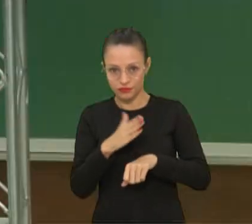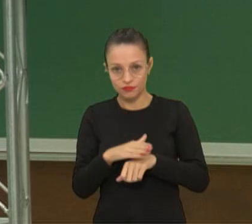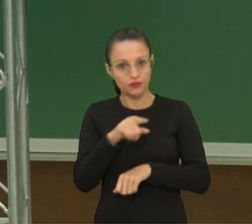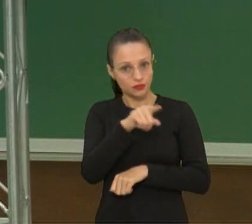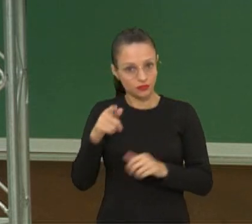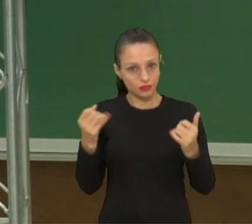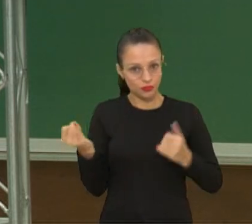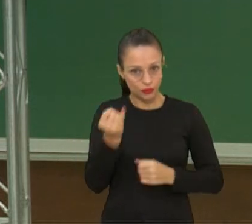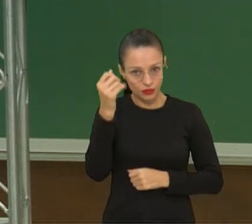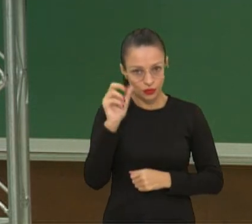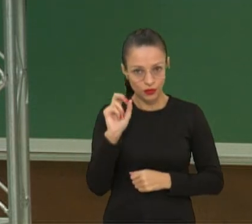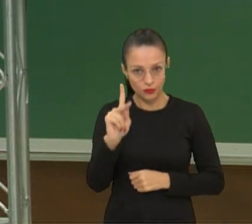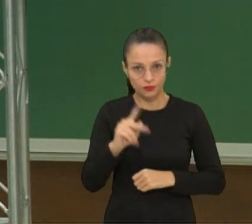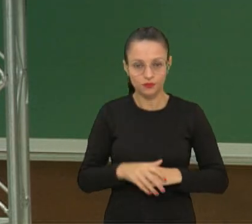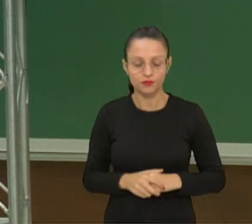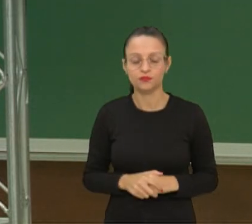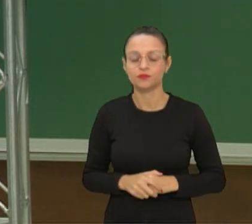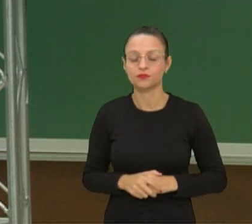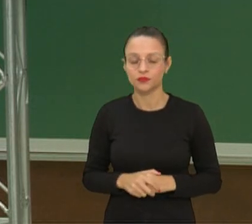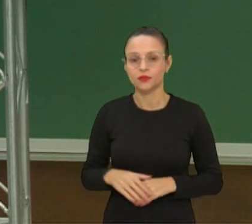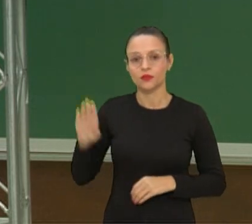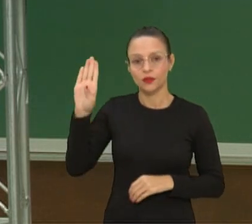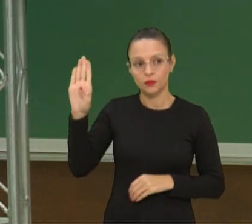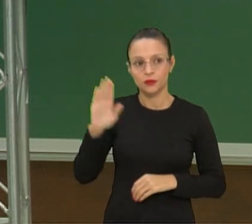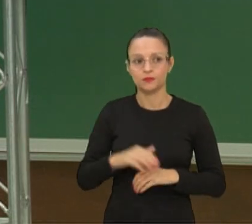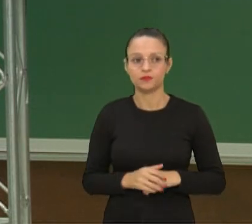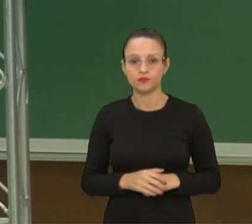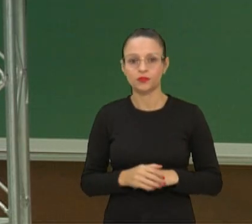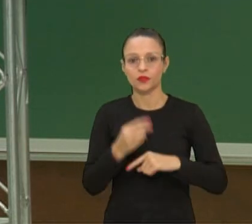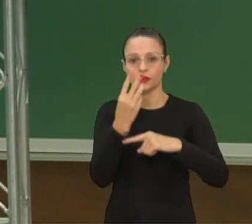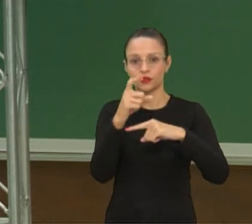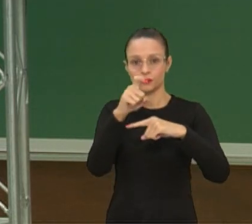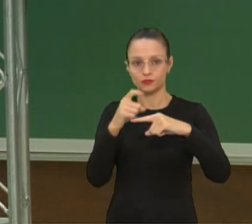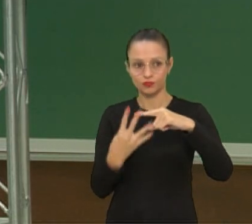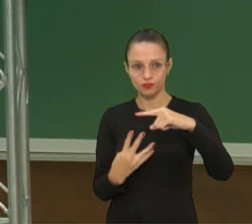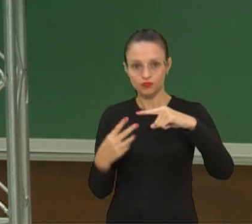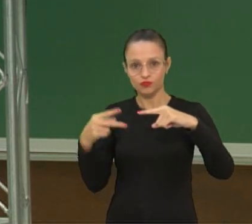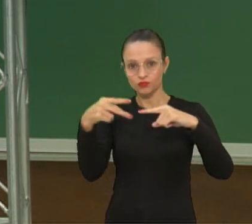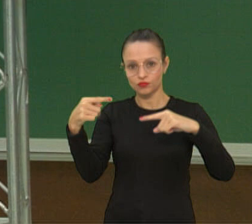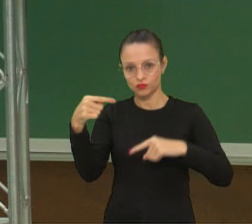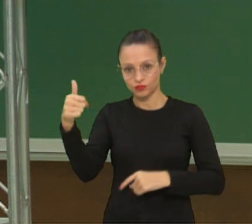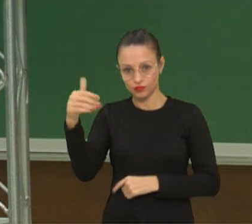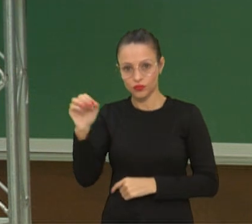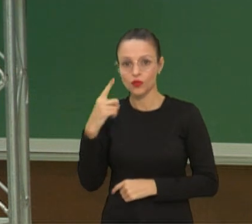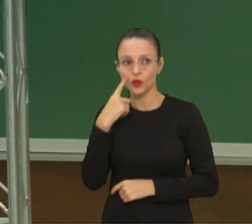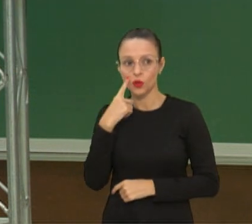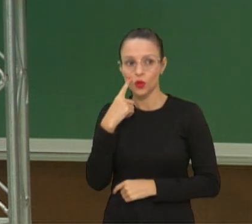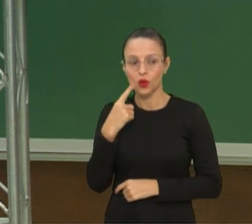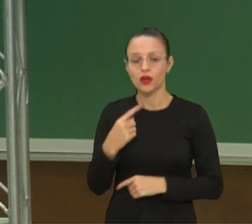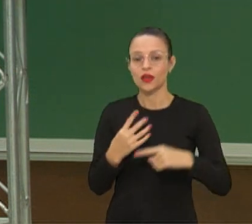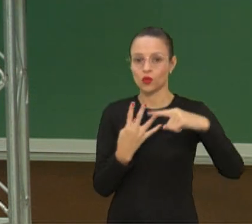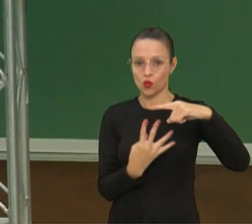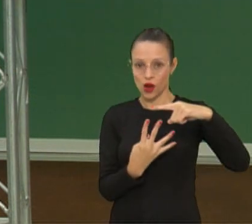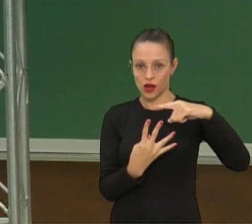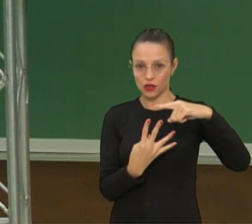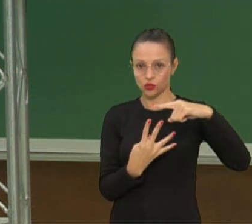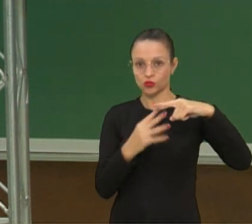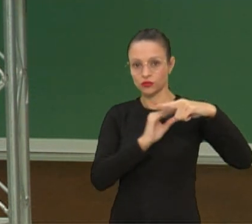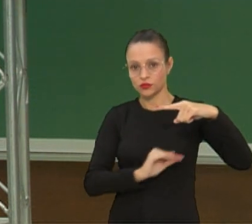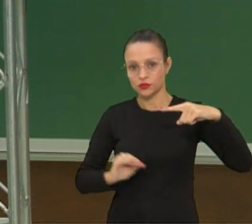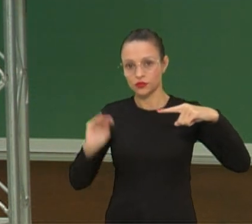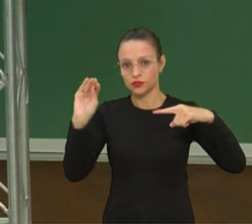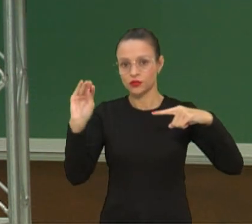bom? Na letra B, 3x sobre 4 igual a menos 10. Agora eu vou fazer direto. Ó, esse 4 está dividindo, eu vou